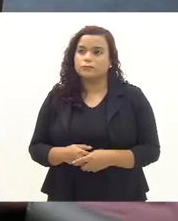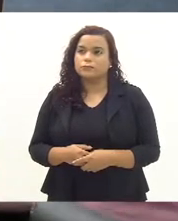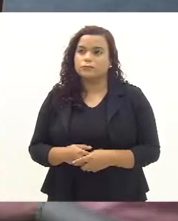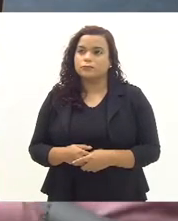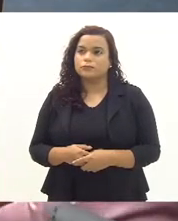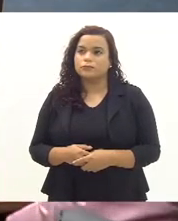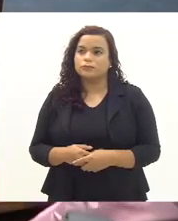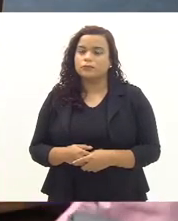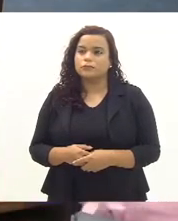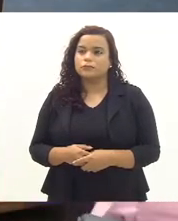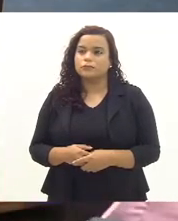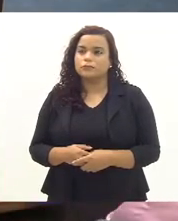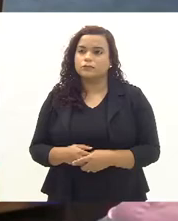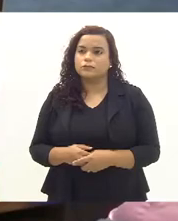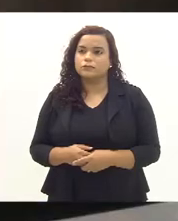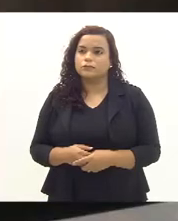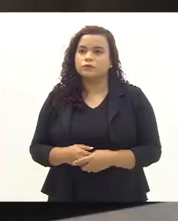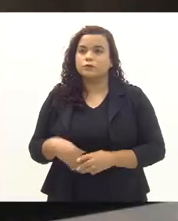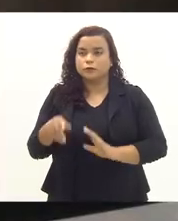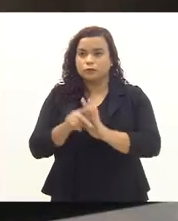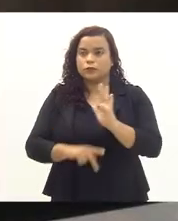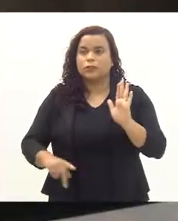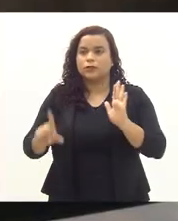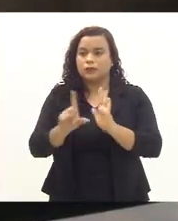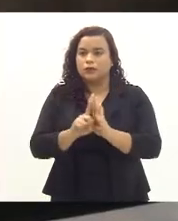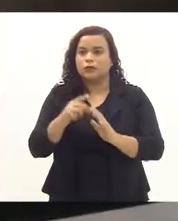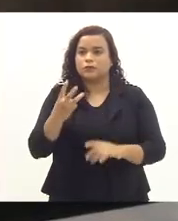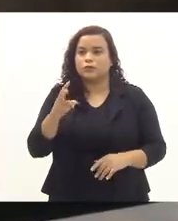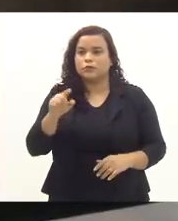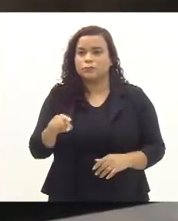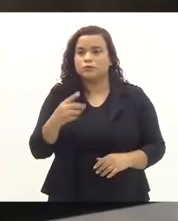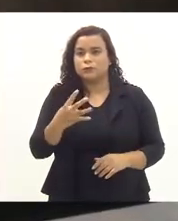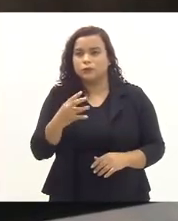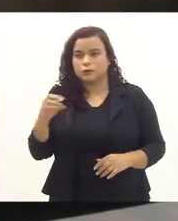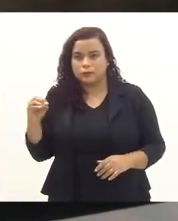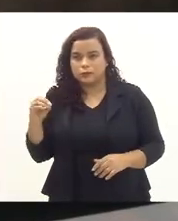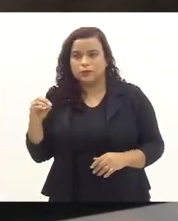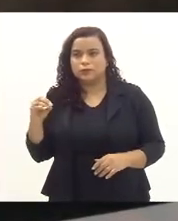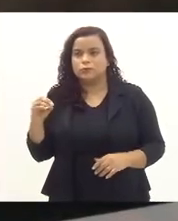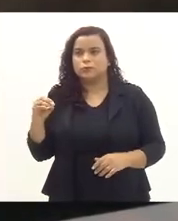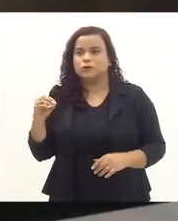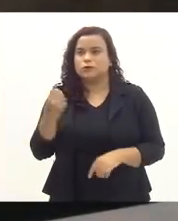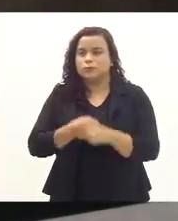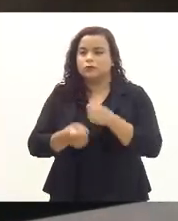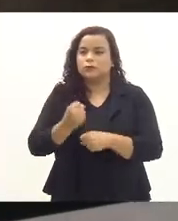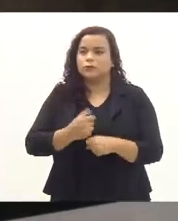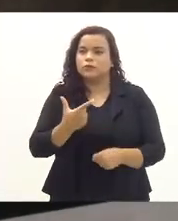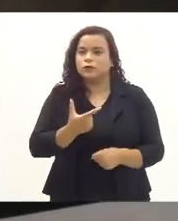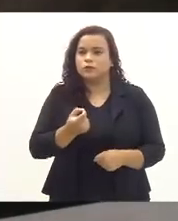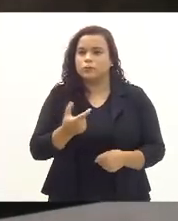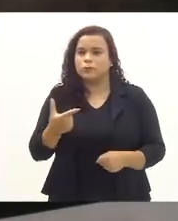o projeto de lei 3.400 de 2020